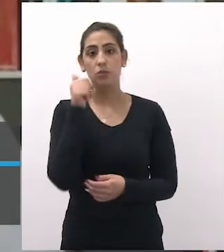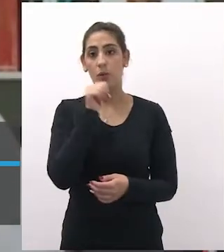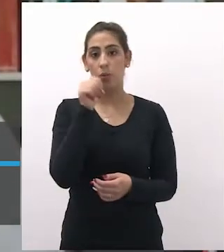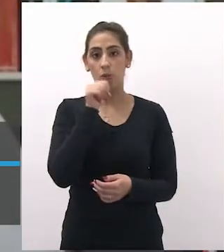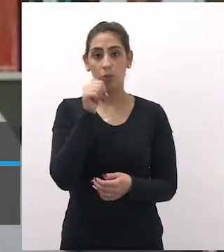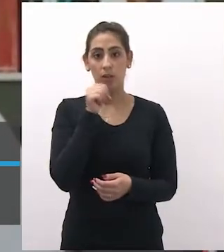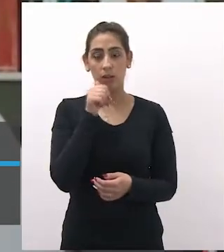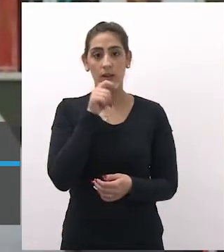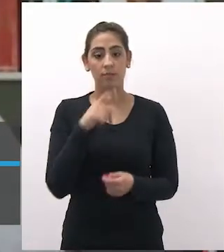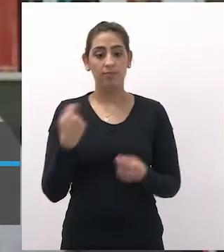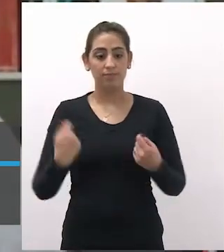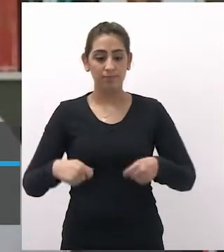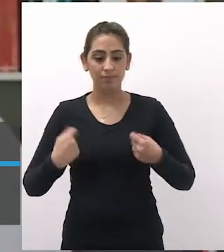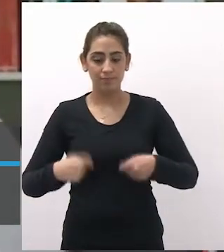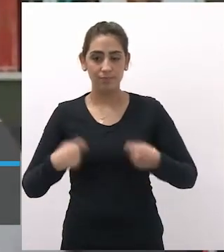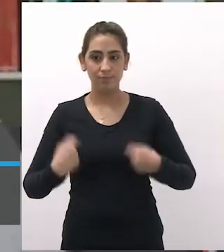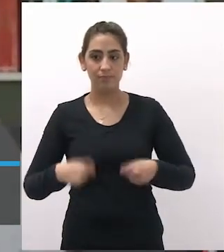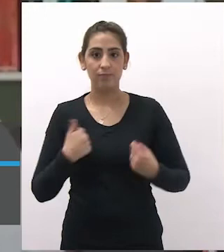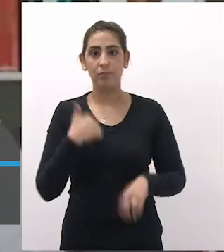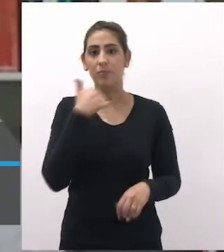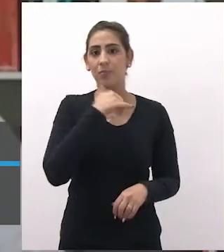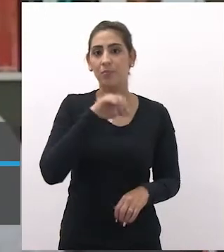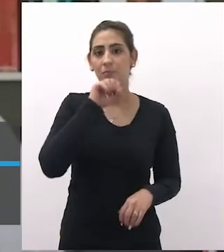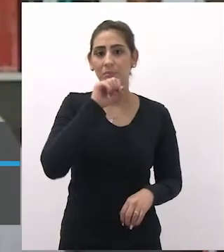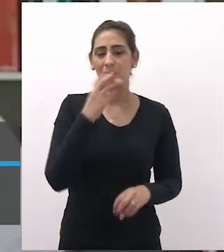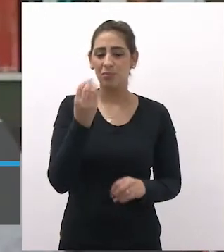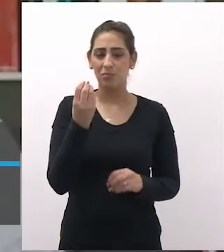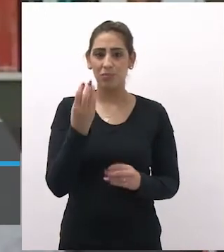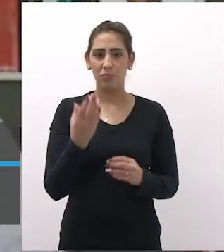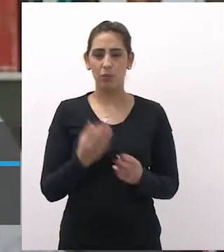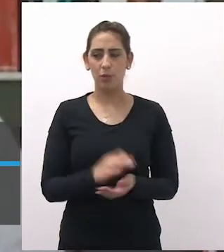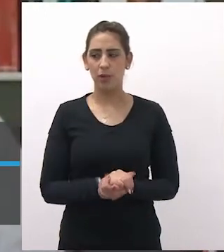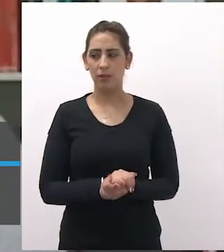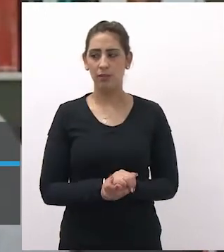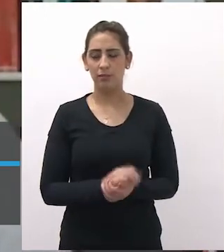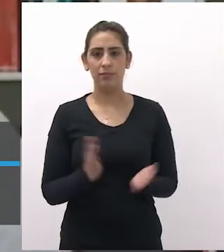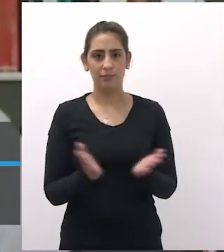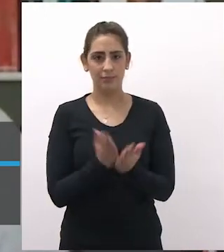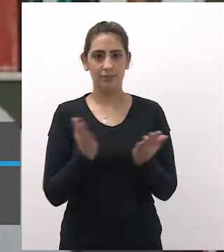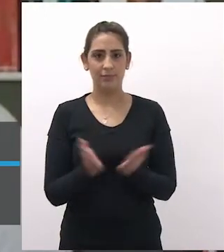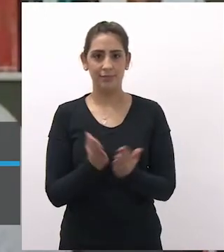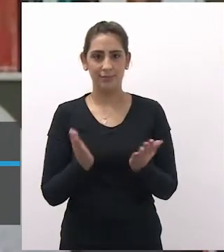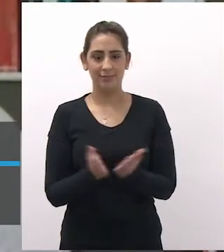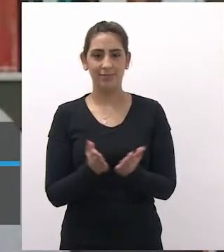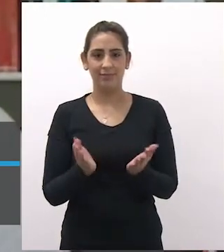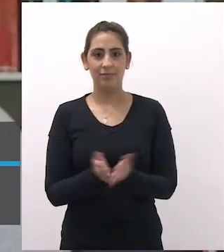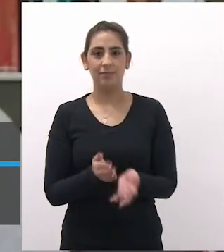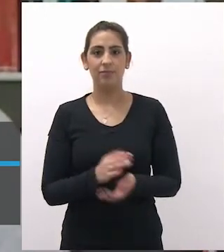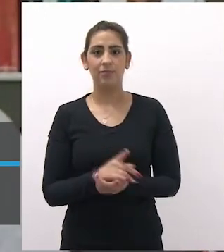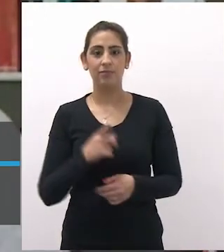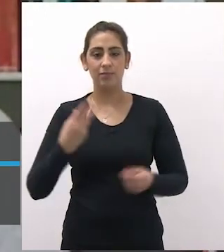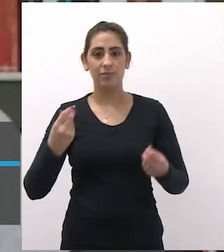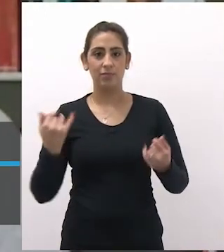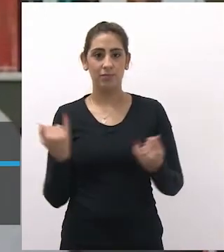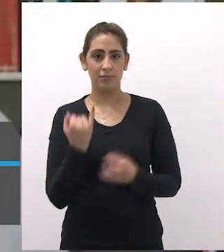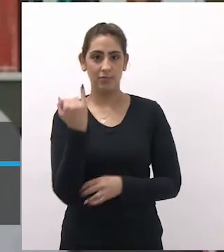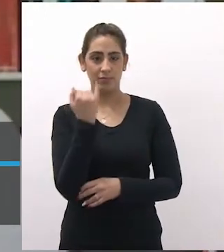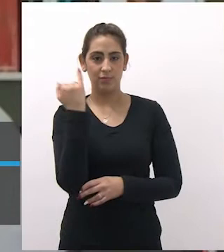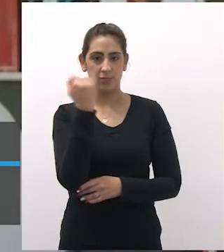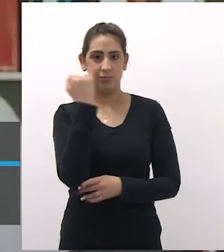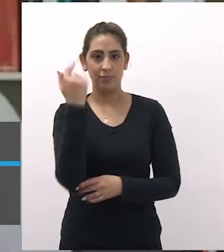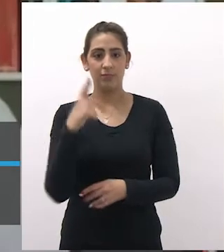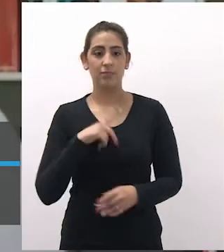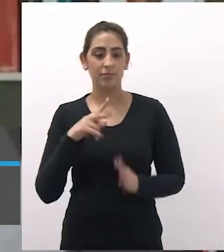filha de uma mãe extremamente forte. E eu acho muito interessante a gente começar a falar por que criou o Lendo